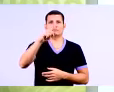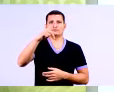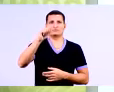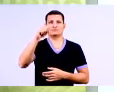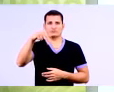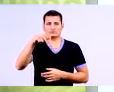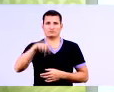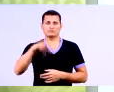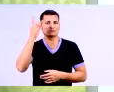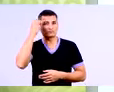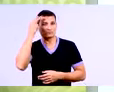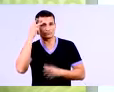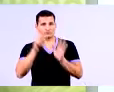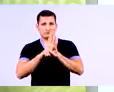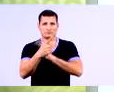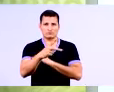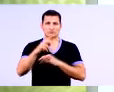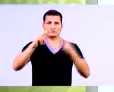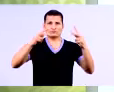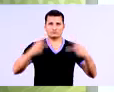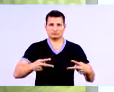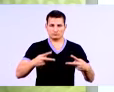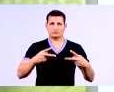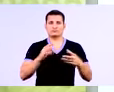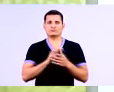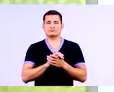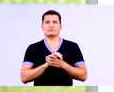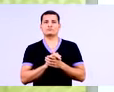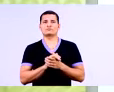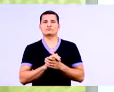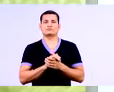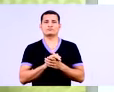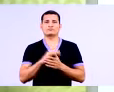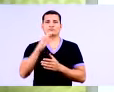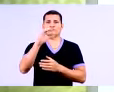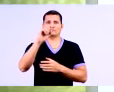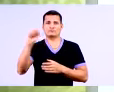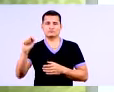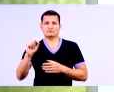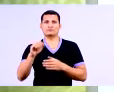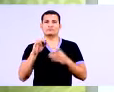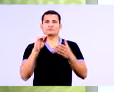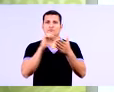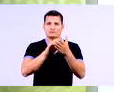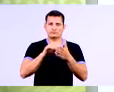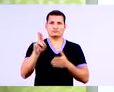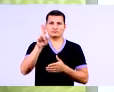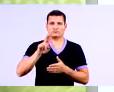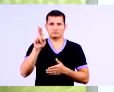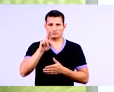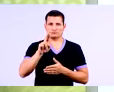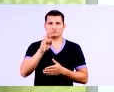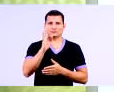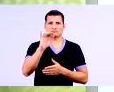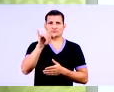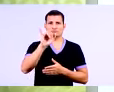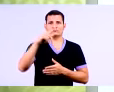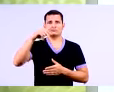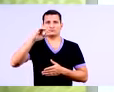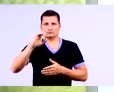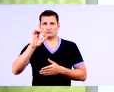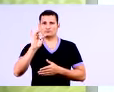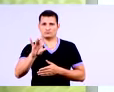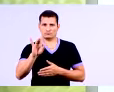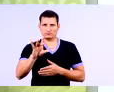que são comuns do HTML, nós declaramos ou estilizamos essas tags utilizando o tipo, como